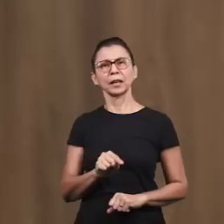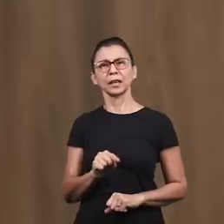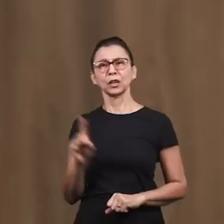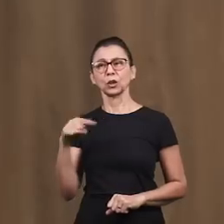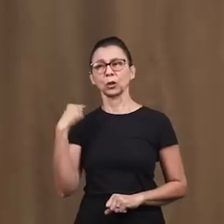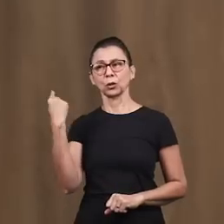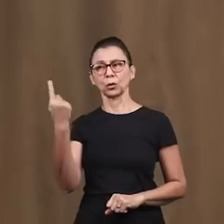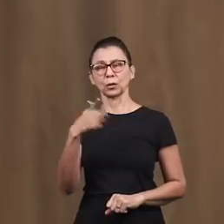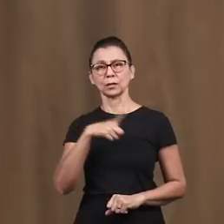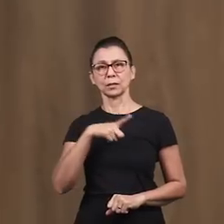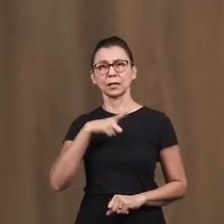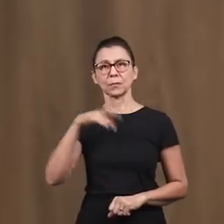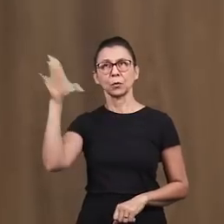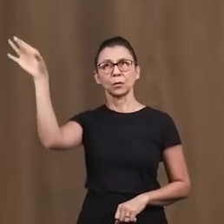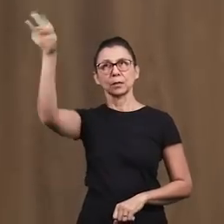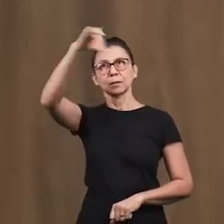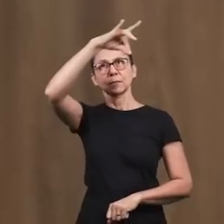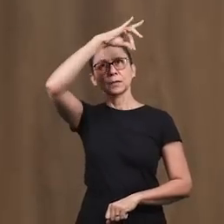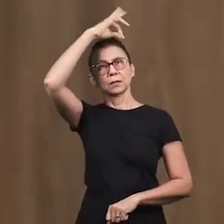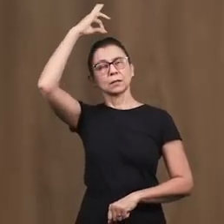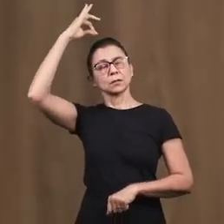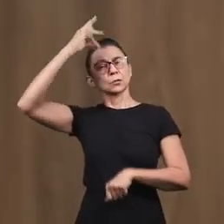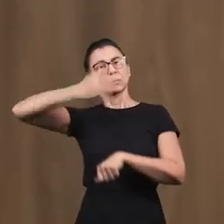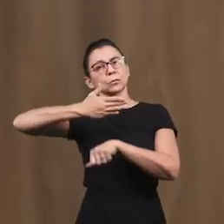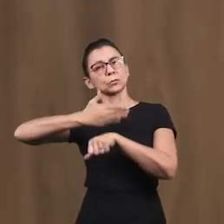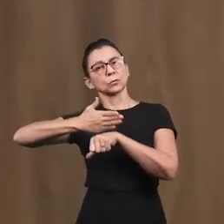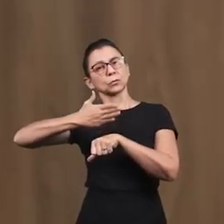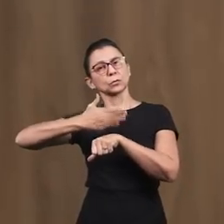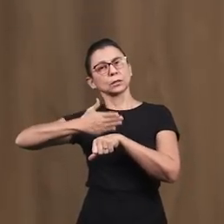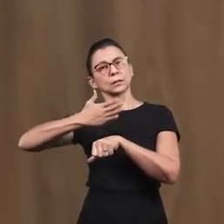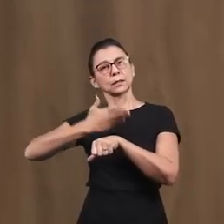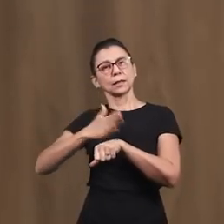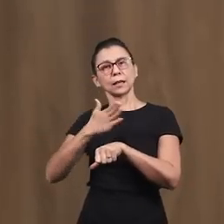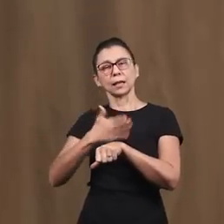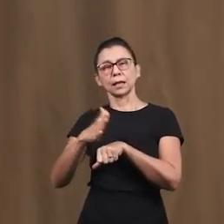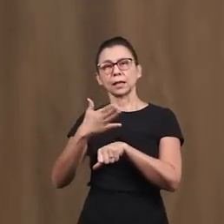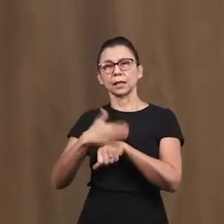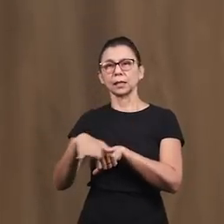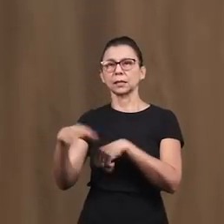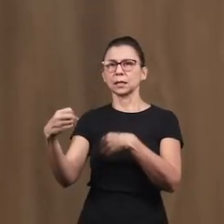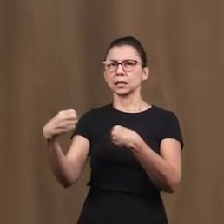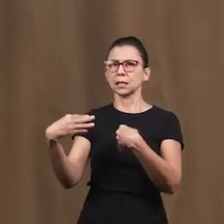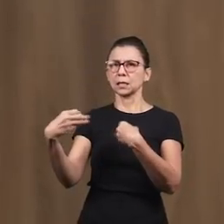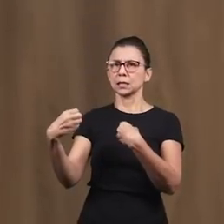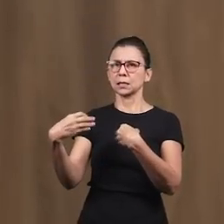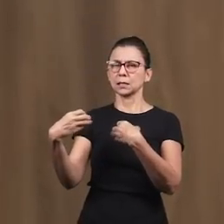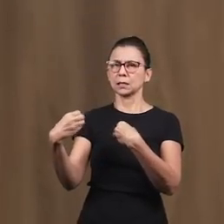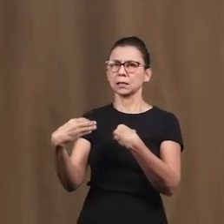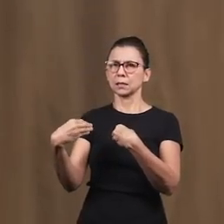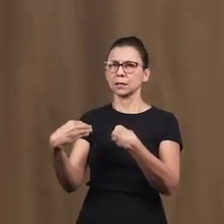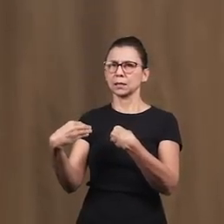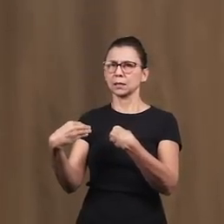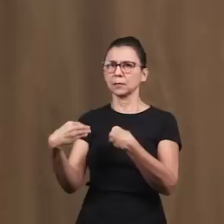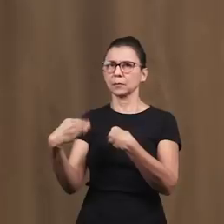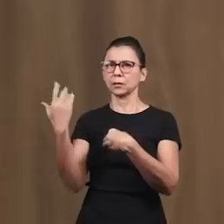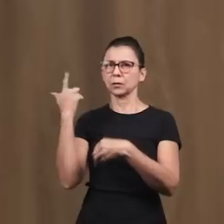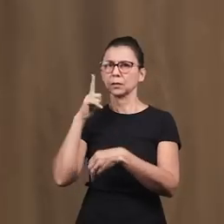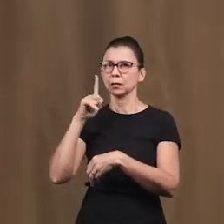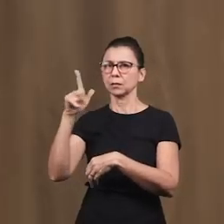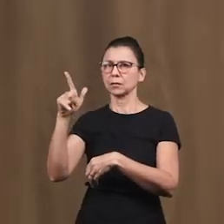Santo. O Espírito Santo nos treina para chegarmos ao ponto da